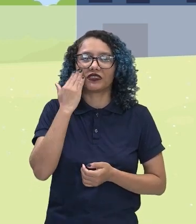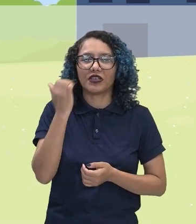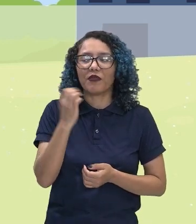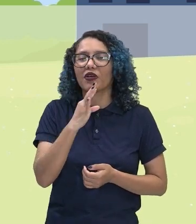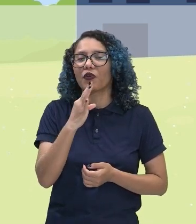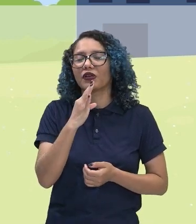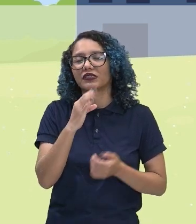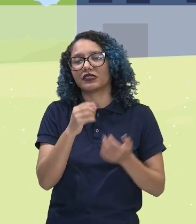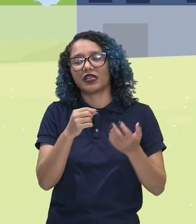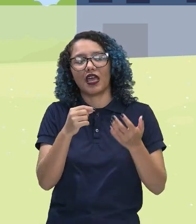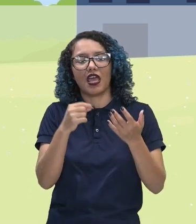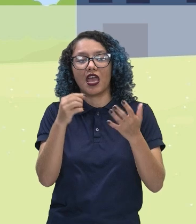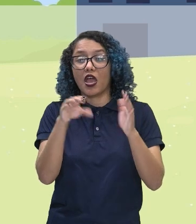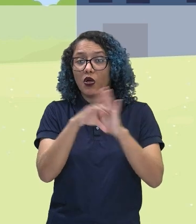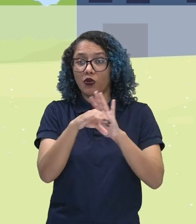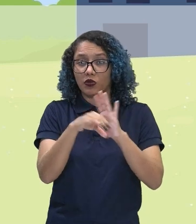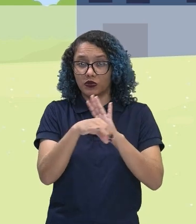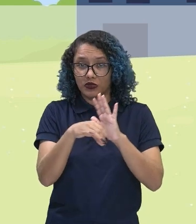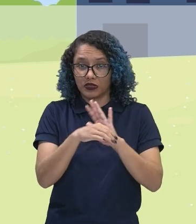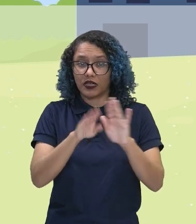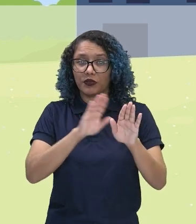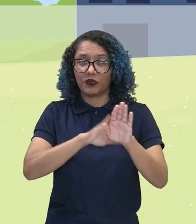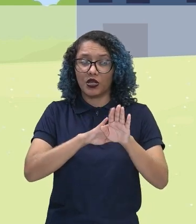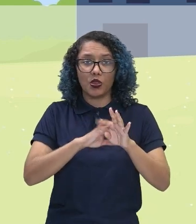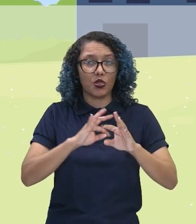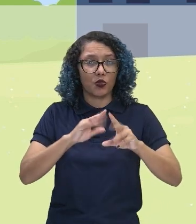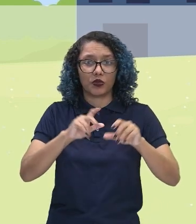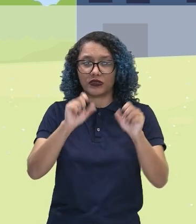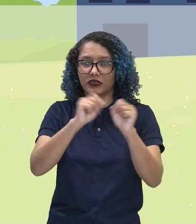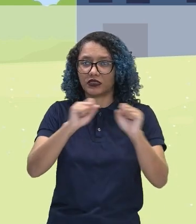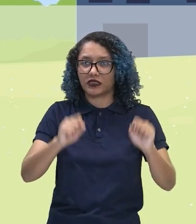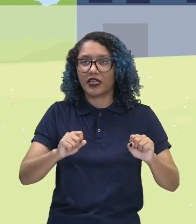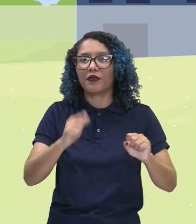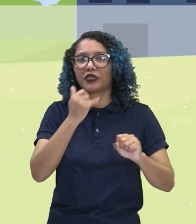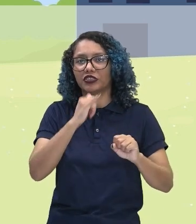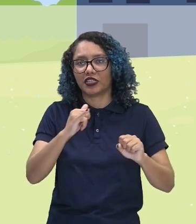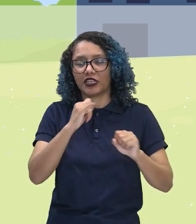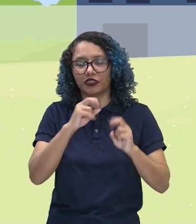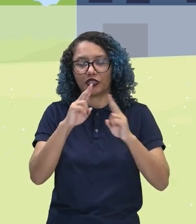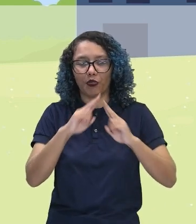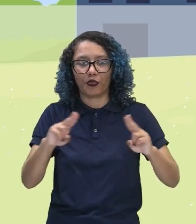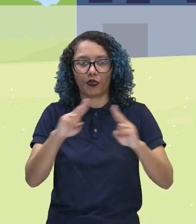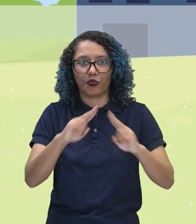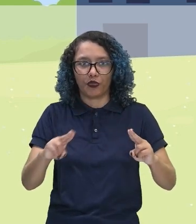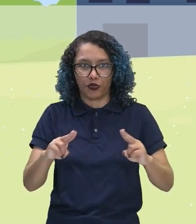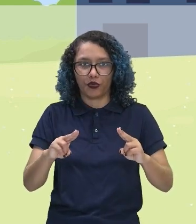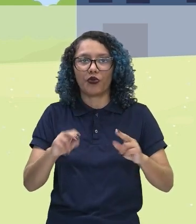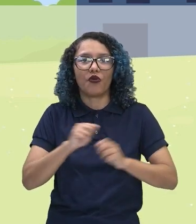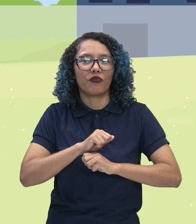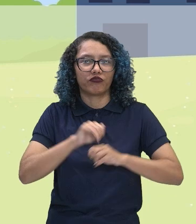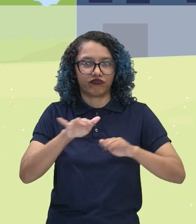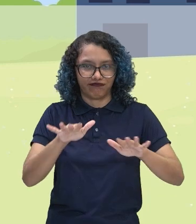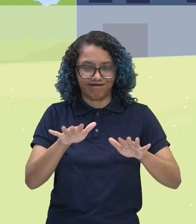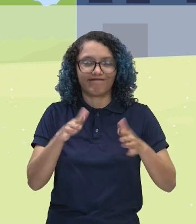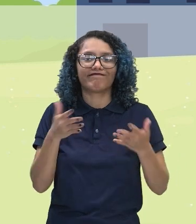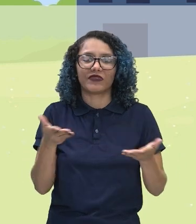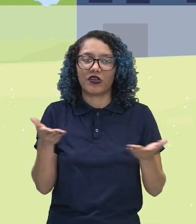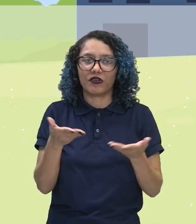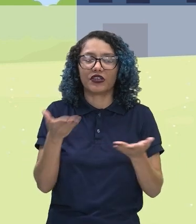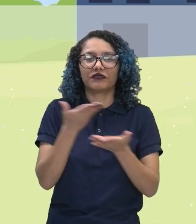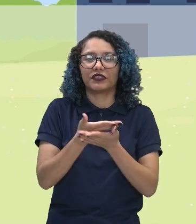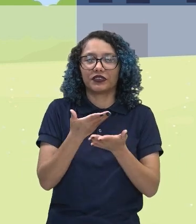conceitos por trás de todo esse sistema que distribui energia elétrica para a gente. Então, a gente vai aprender um pouco mais sobre